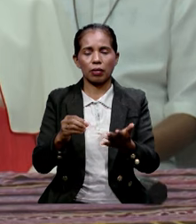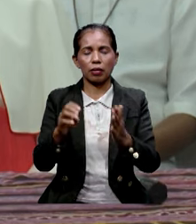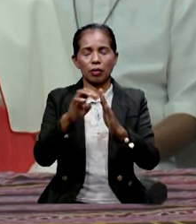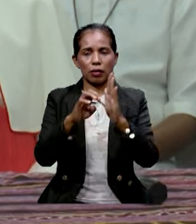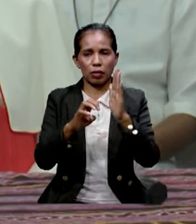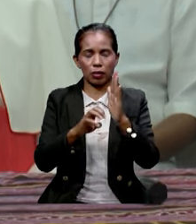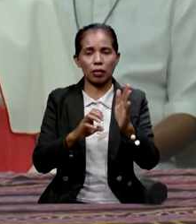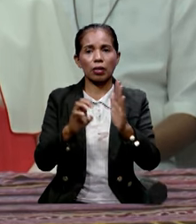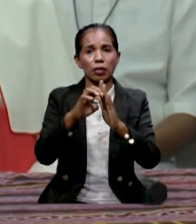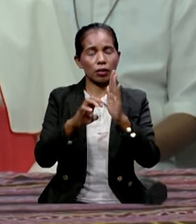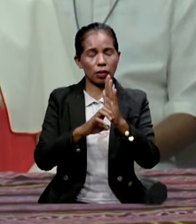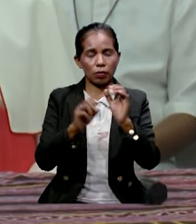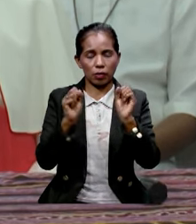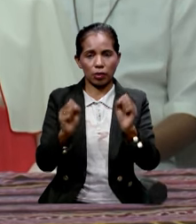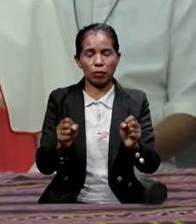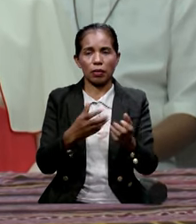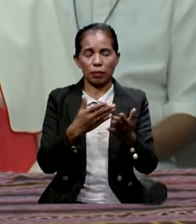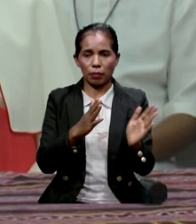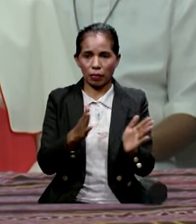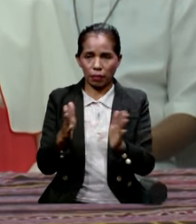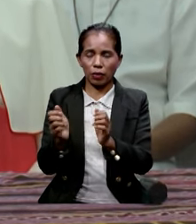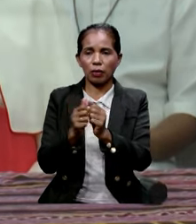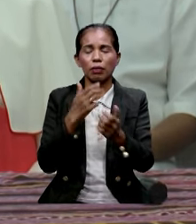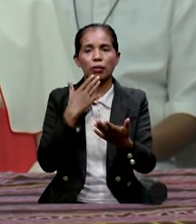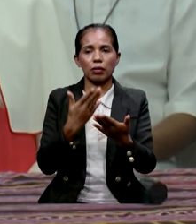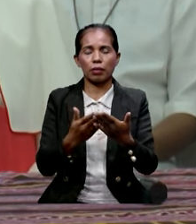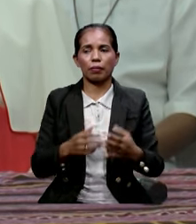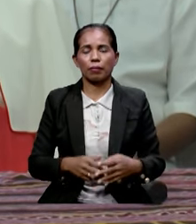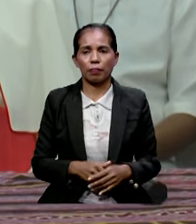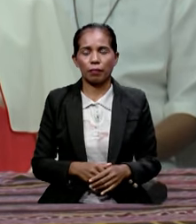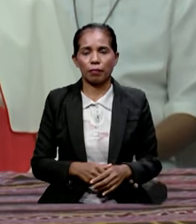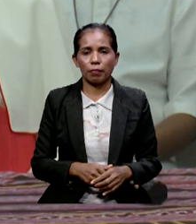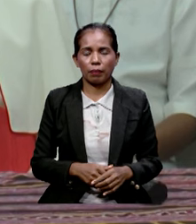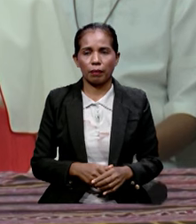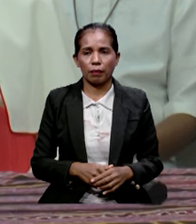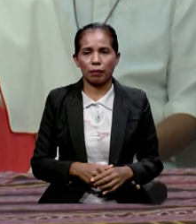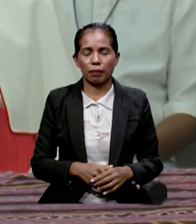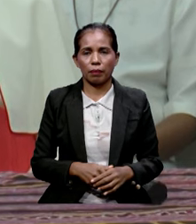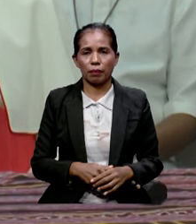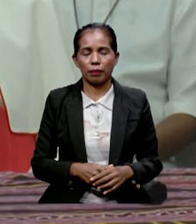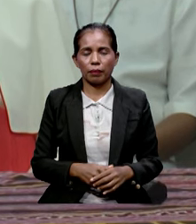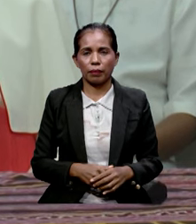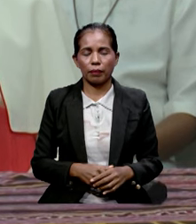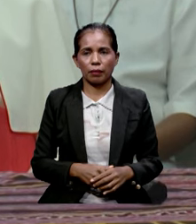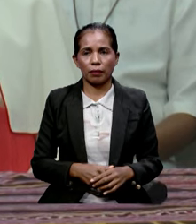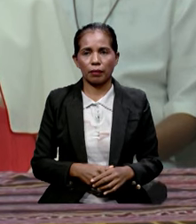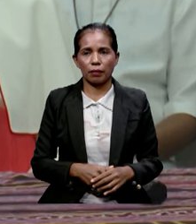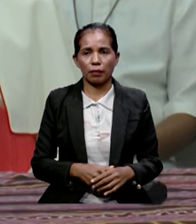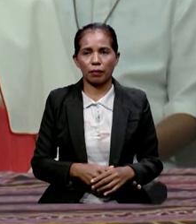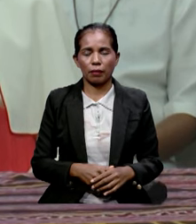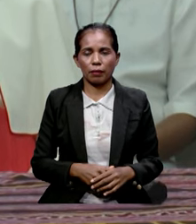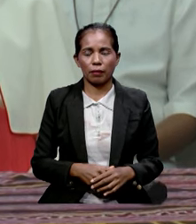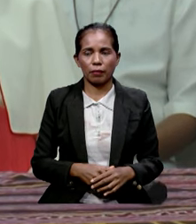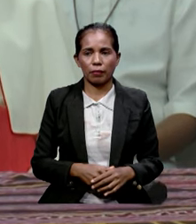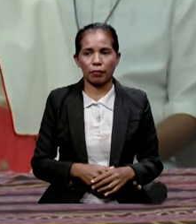o posterior a preparação. Onde será a preparação da igreja de igreja Niandê? Ligue ou visita sua santidade ao